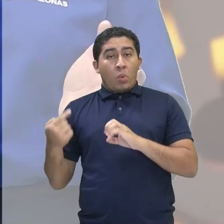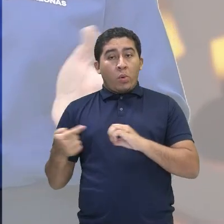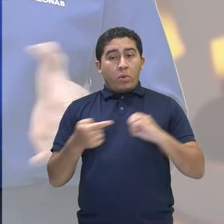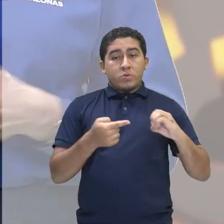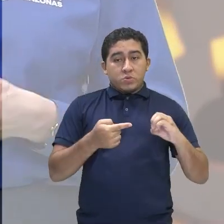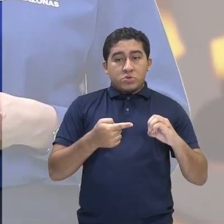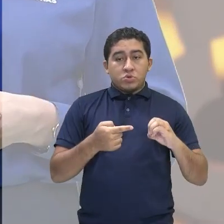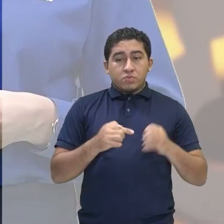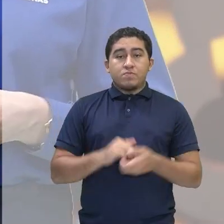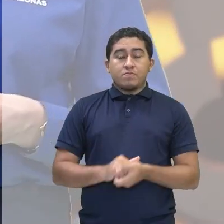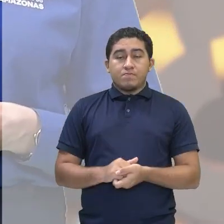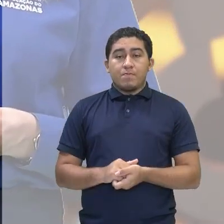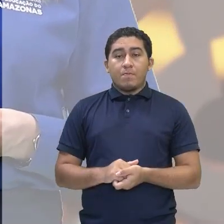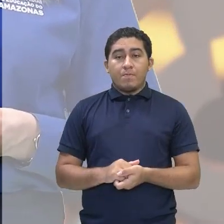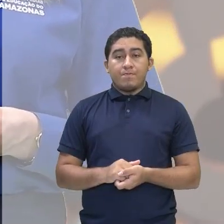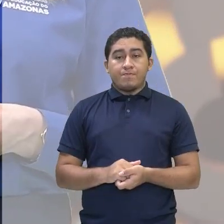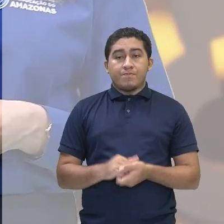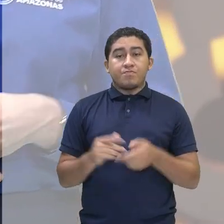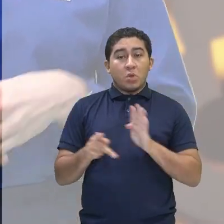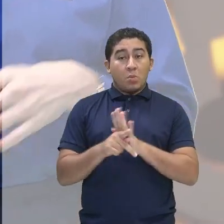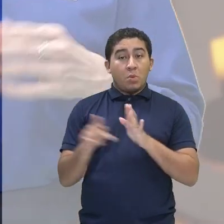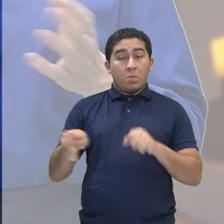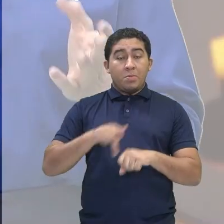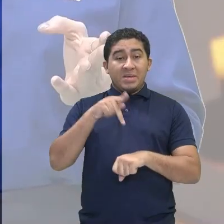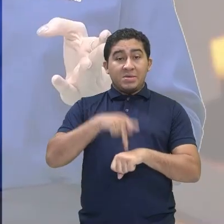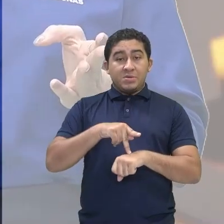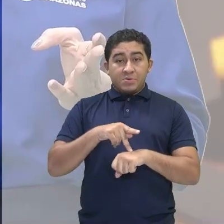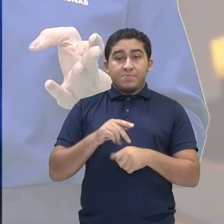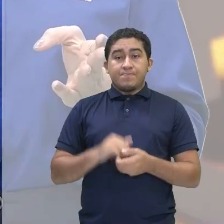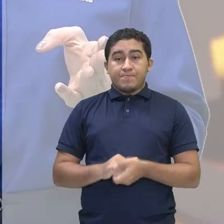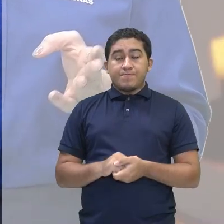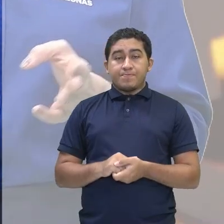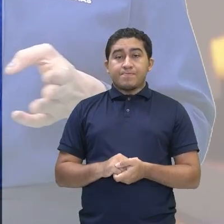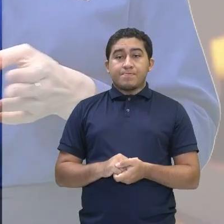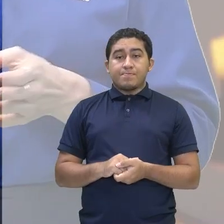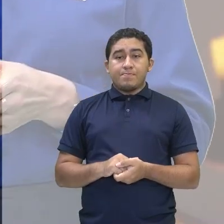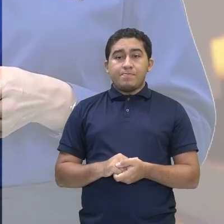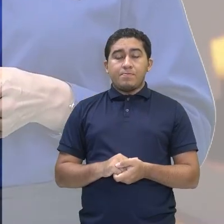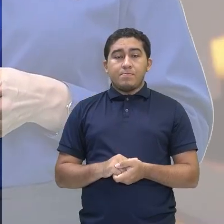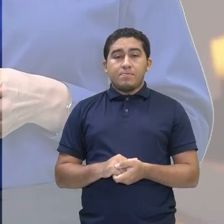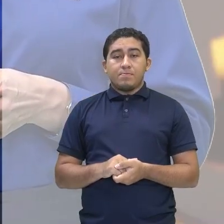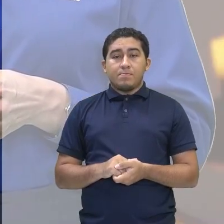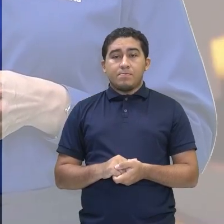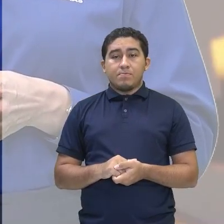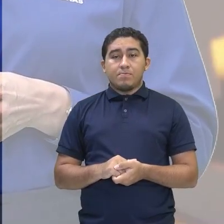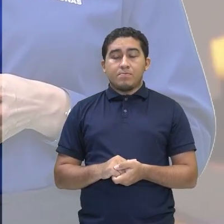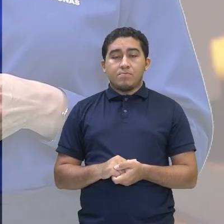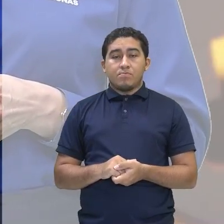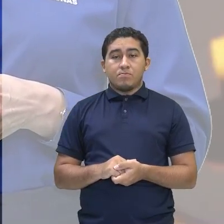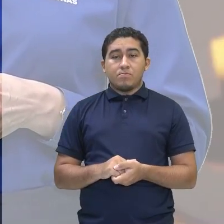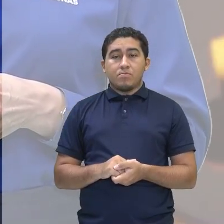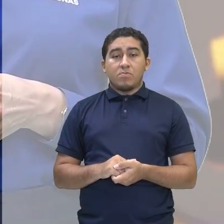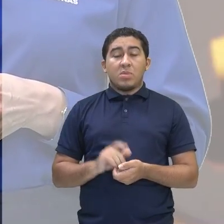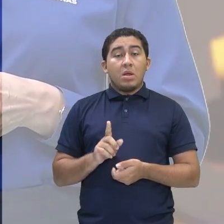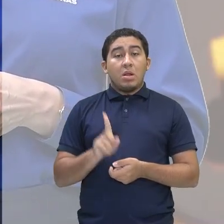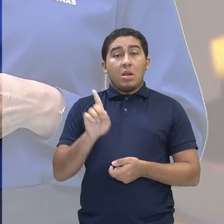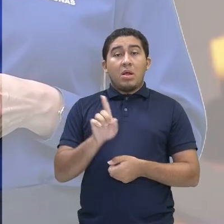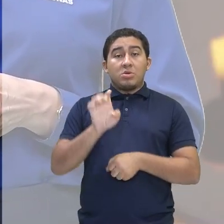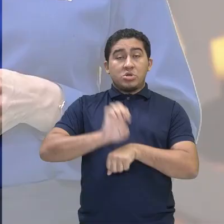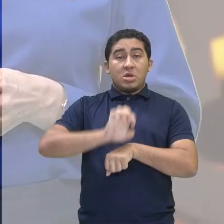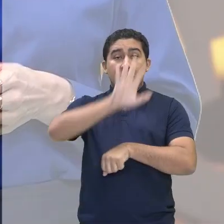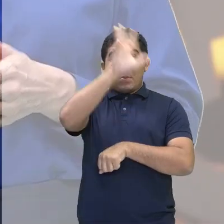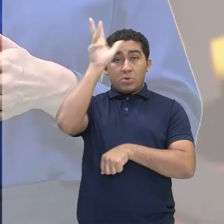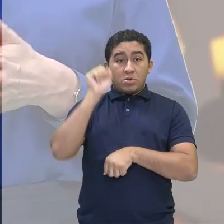a oeste aí do país, tá bom? E aí a gente pode observar, olha, lá no Amazonas a gente tem